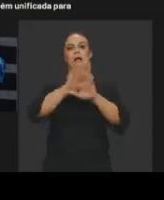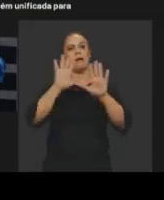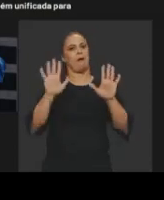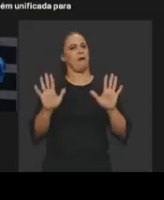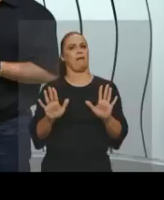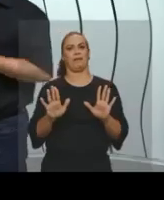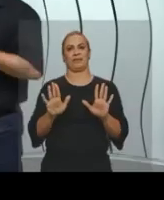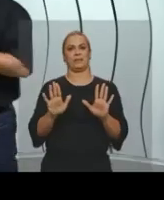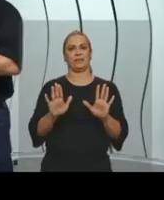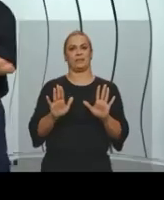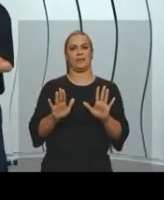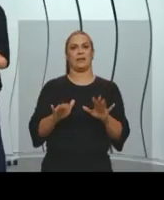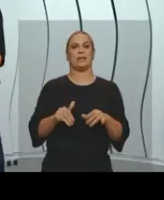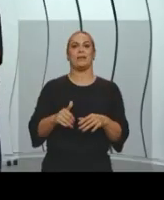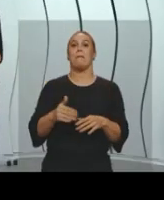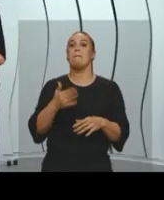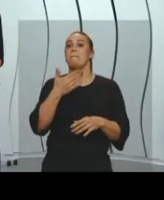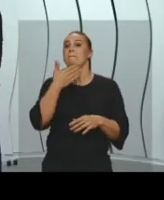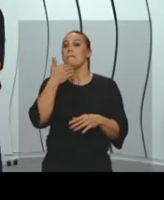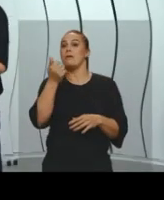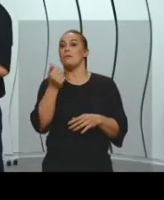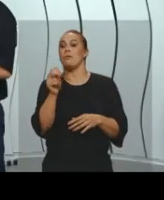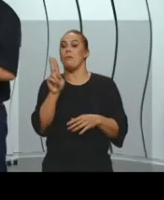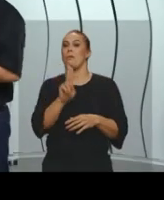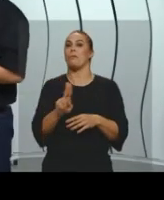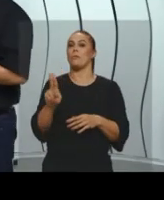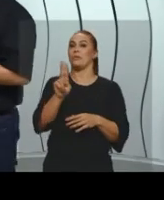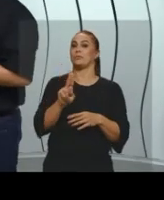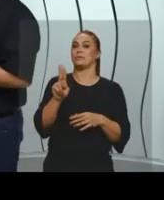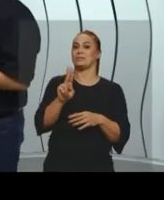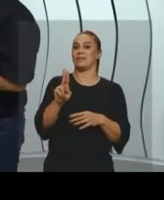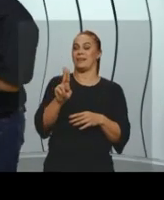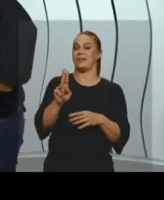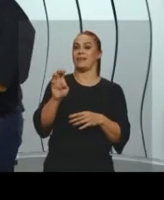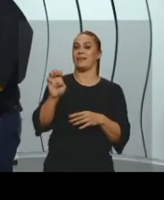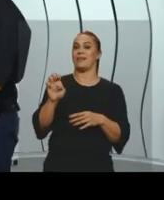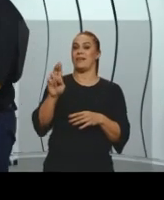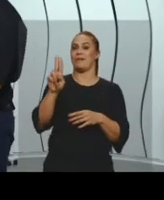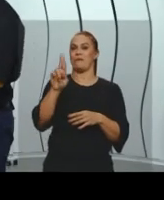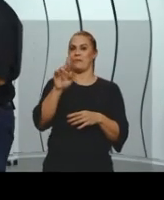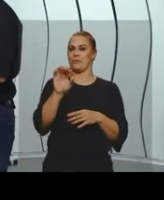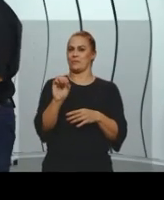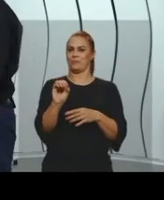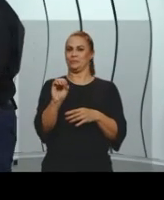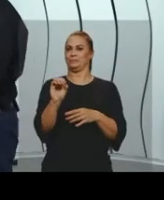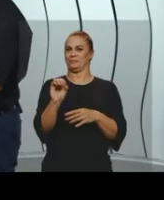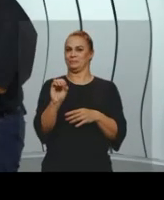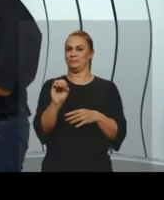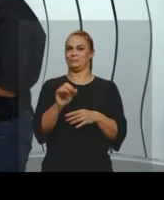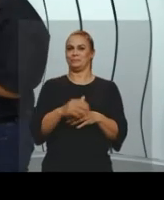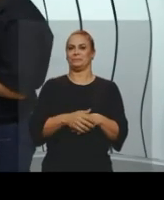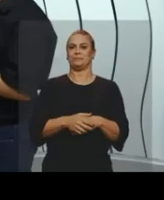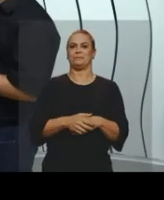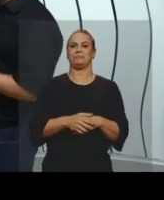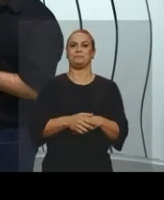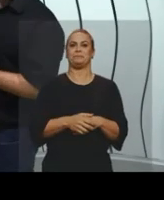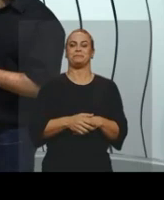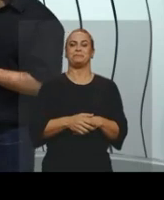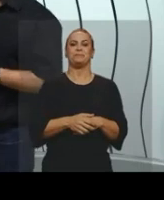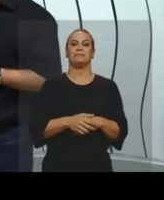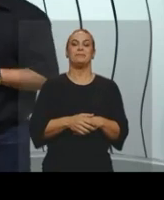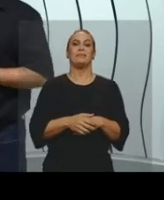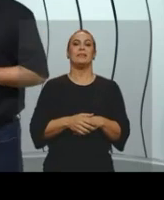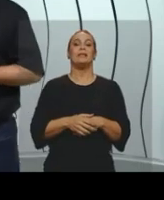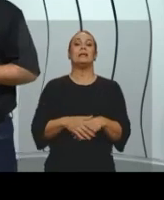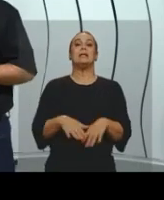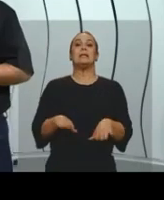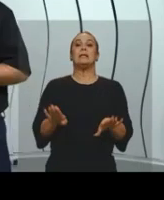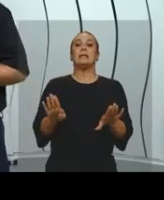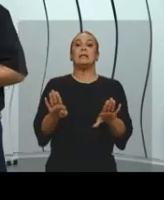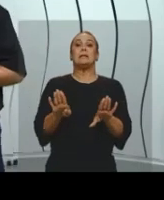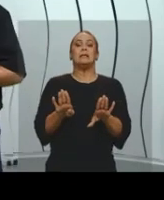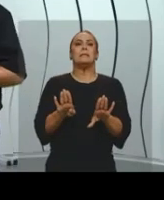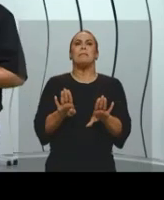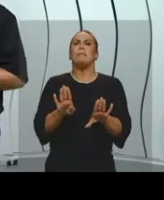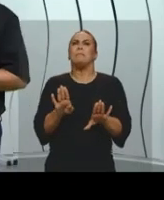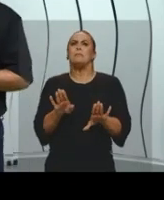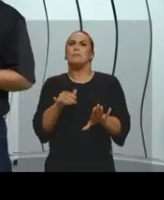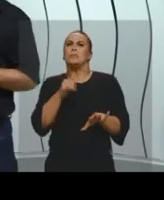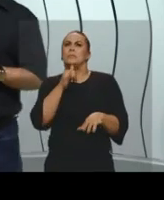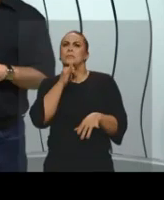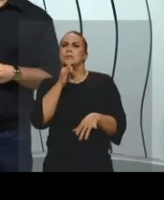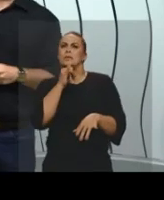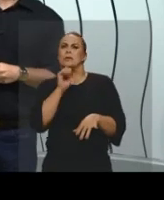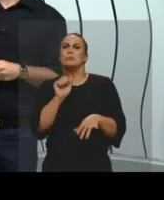comercializar, em fazer suas transações adotando o euro, né? Se conta com uma moeda única,